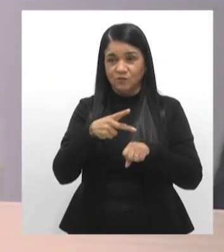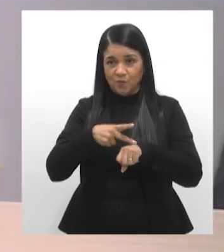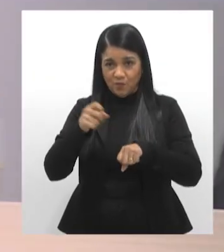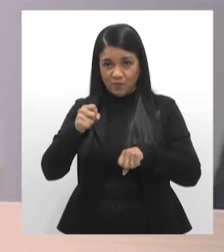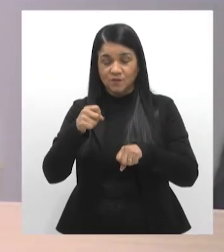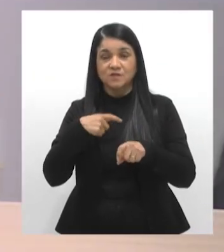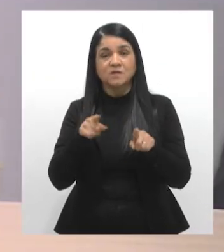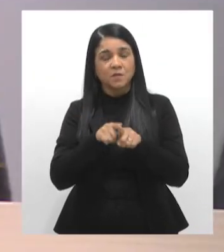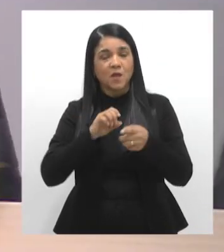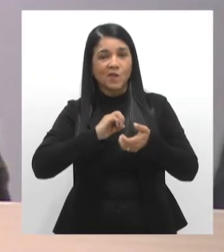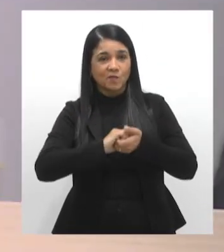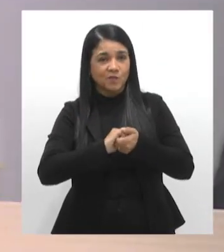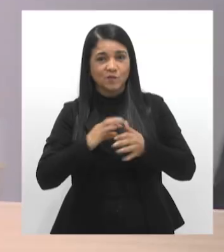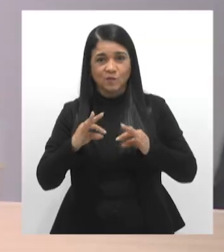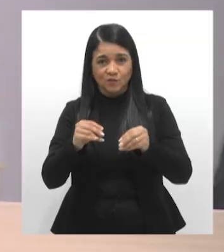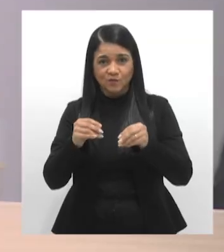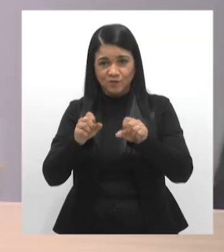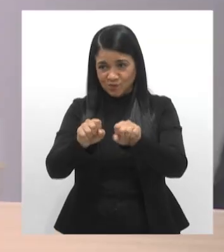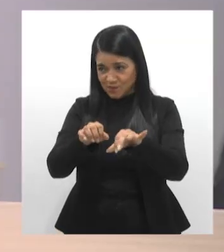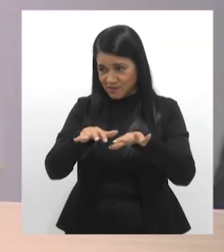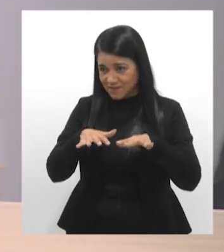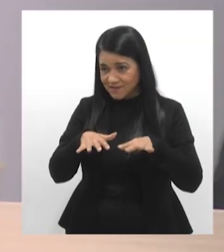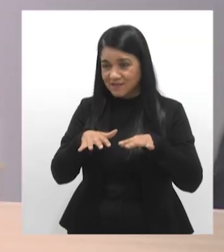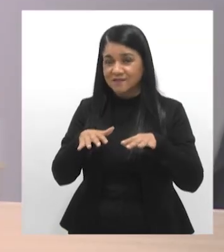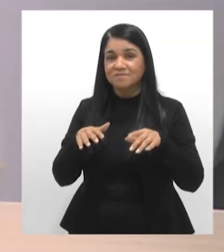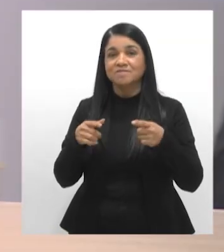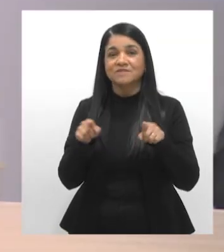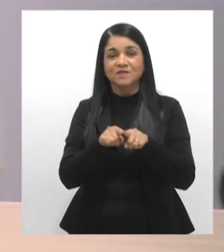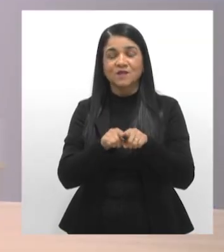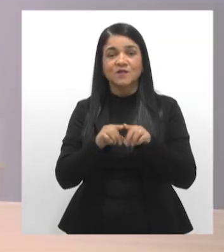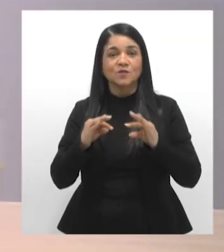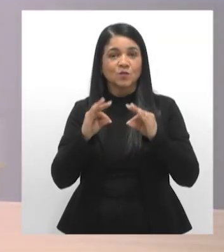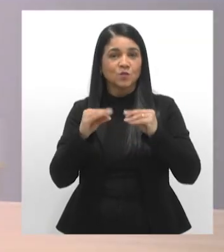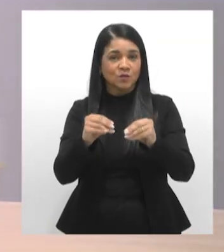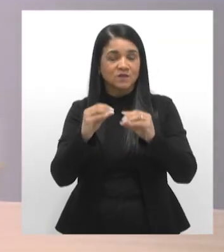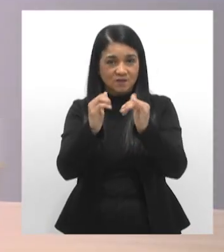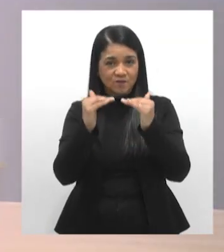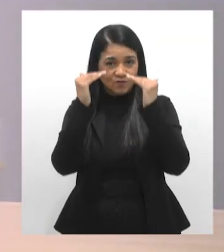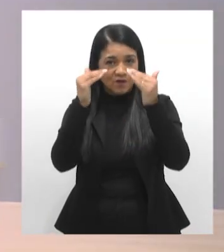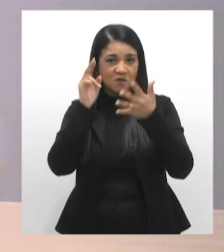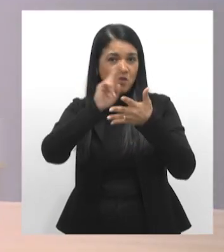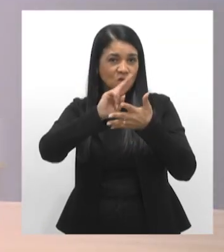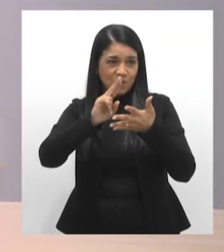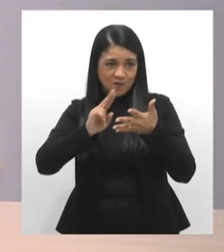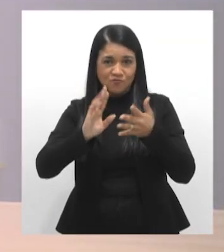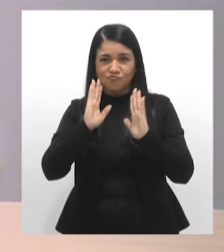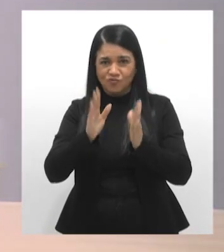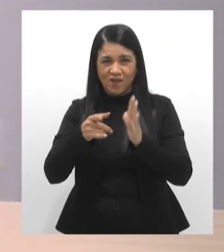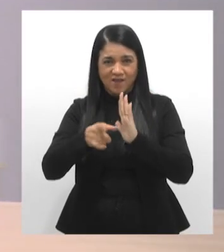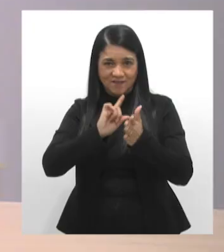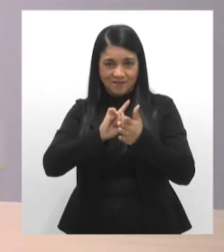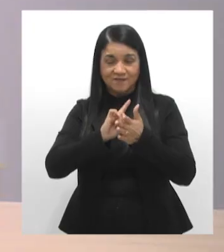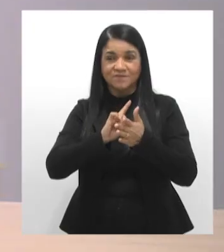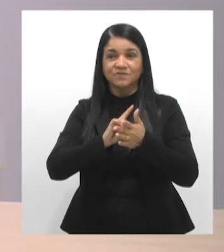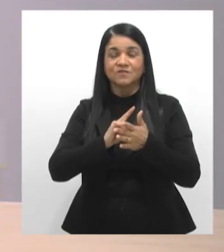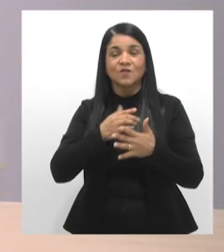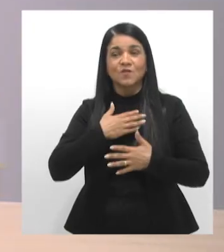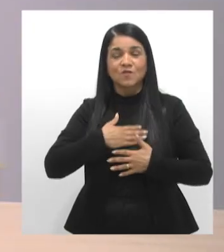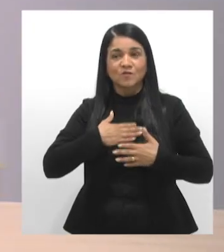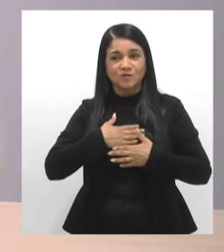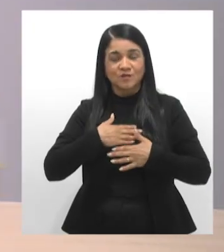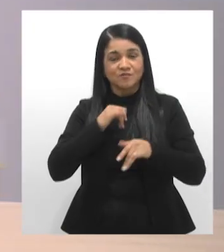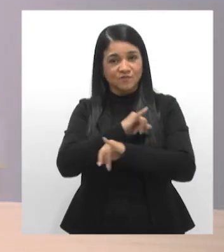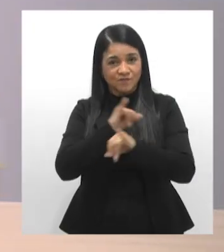todos os presentes, todos e a todas que estão aqui, as autoridades que, inclusive, já foram nominadas, né? Eu gostaria de dizer que é com